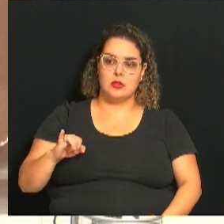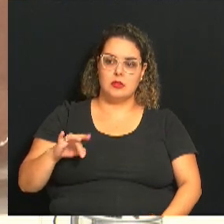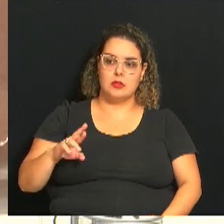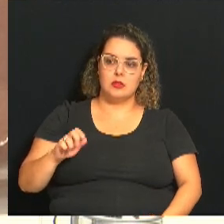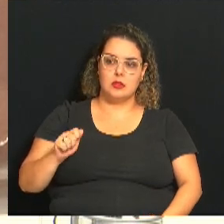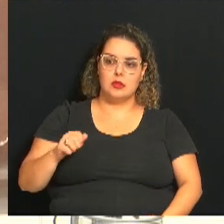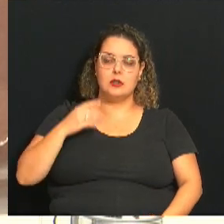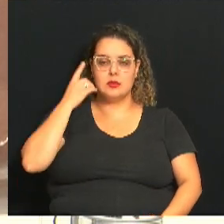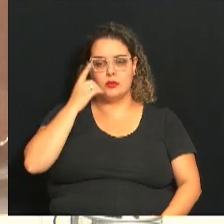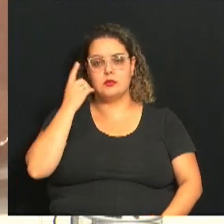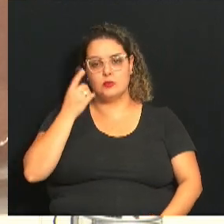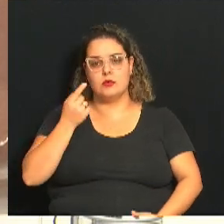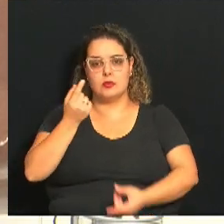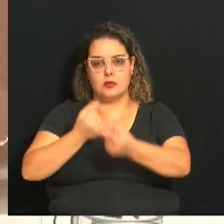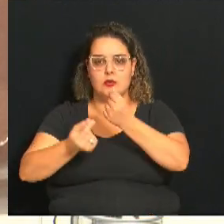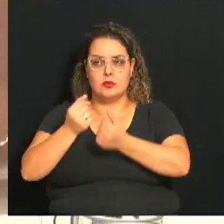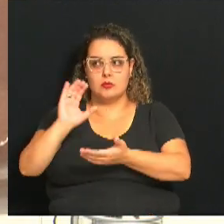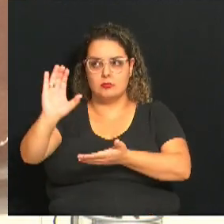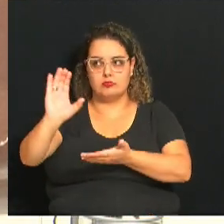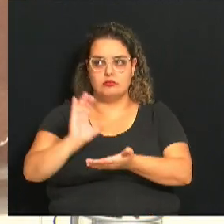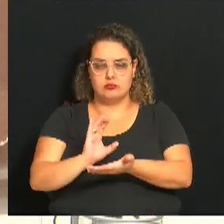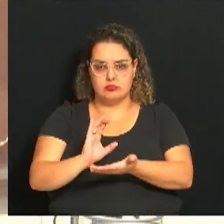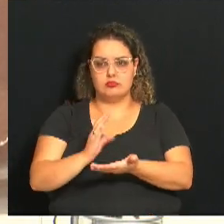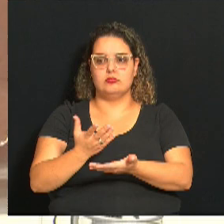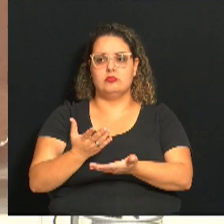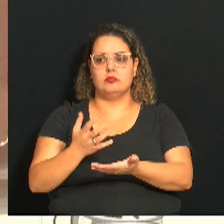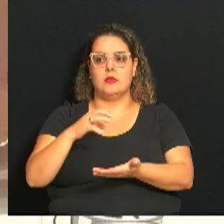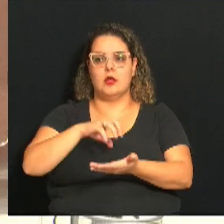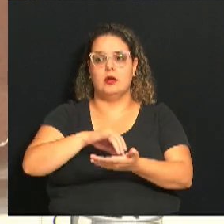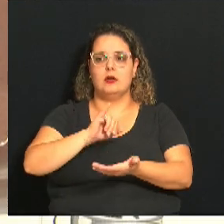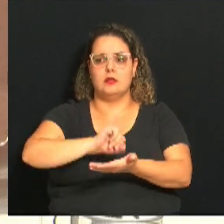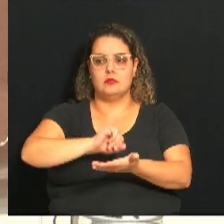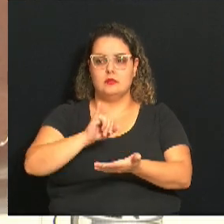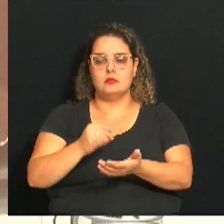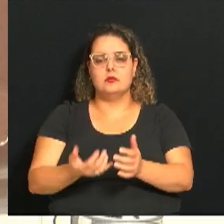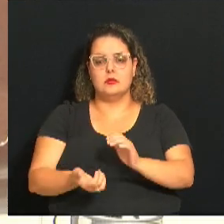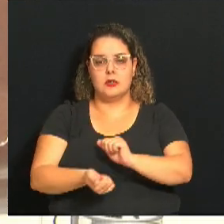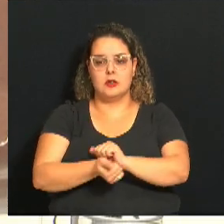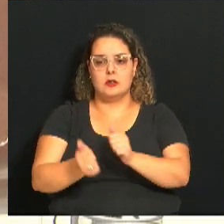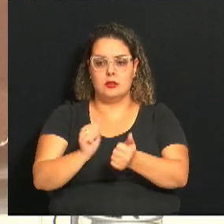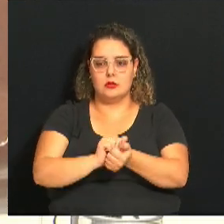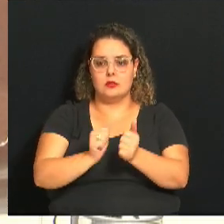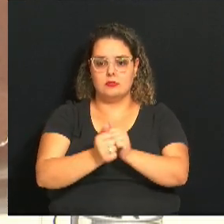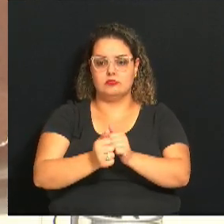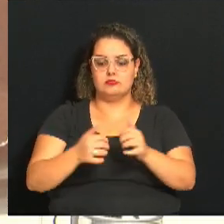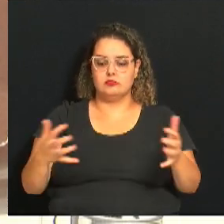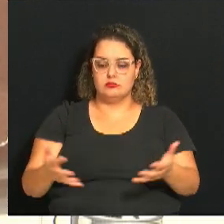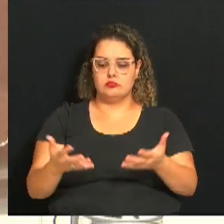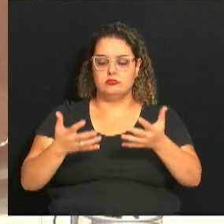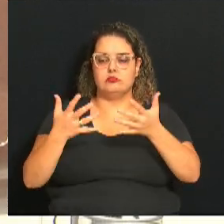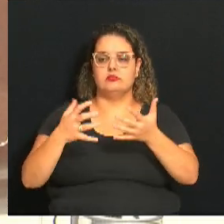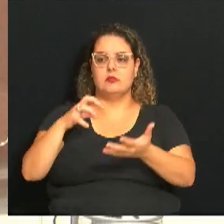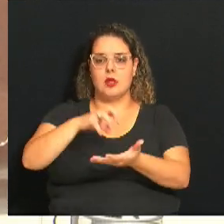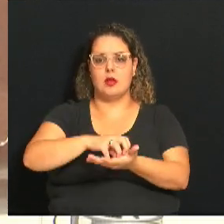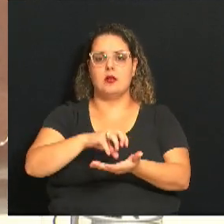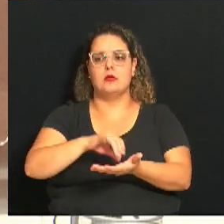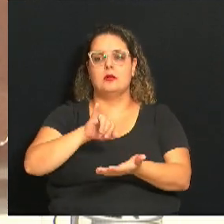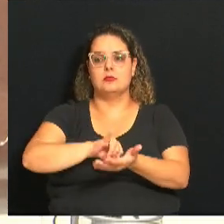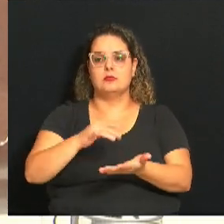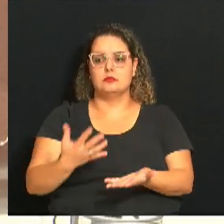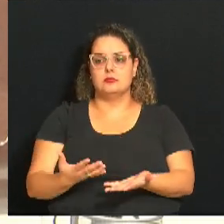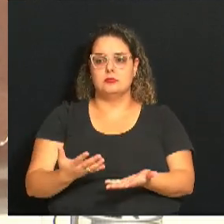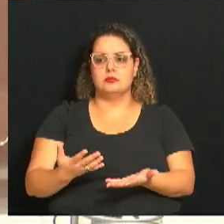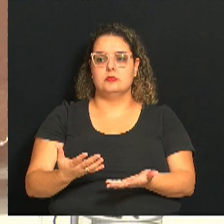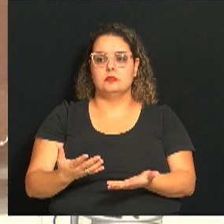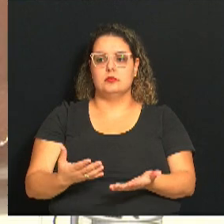esse recurso, que vai ser fundamental, inclusive para a revitalização do mercado, já vem a somar com a revitalização do centro, mas que venha